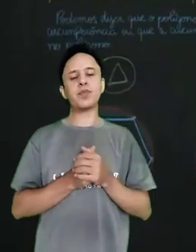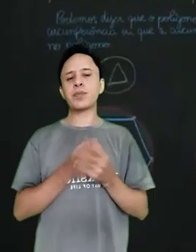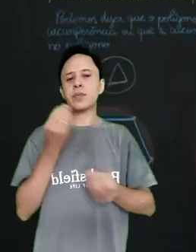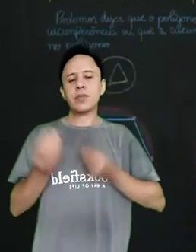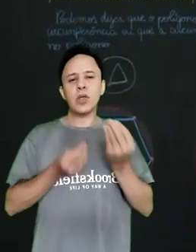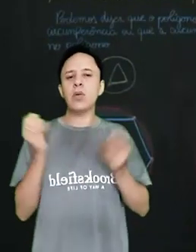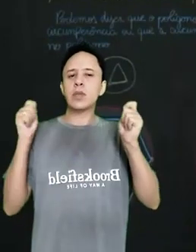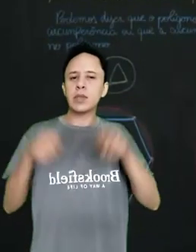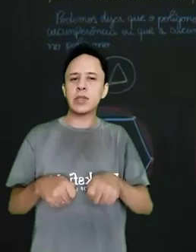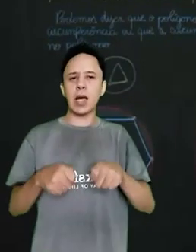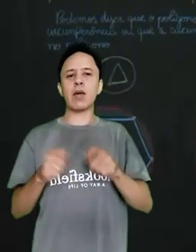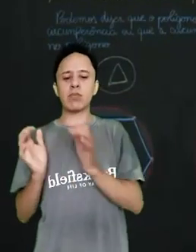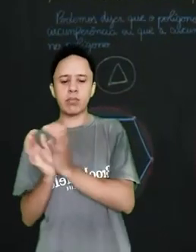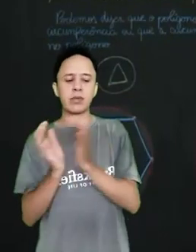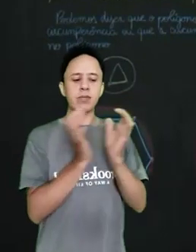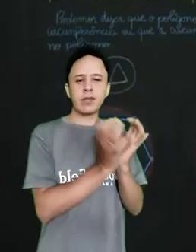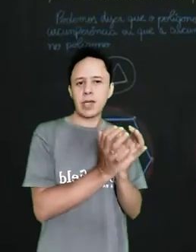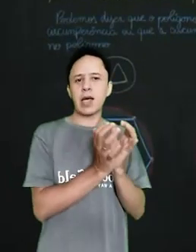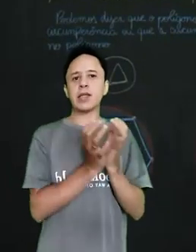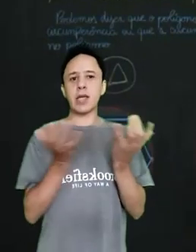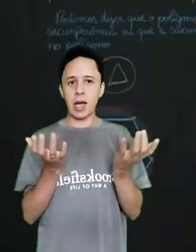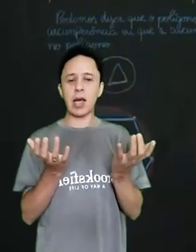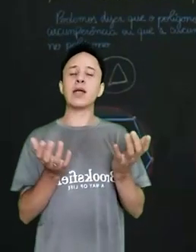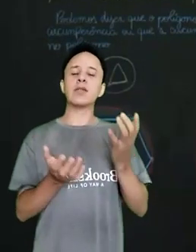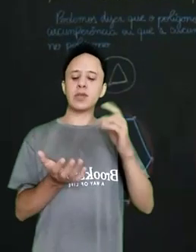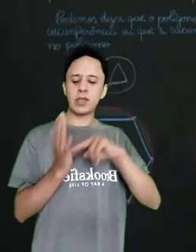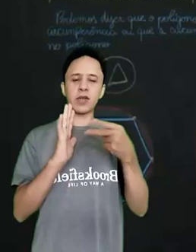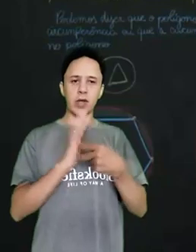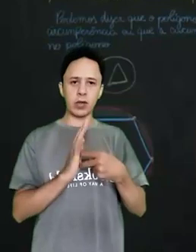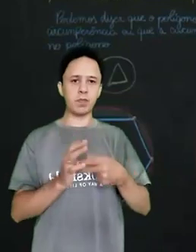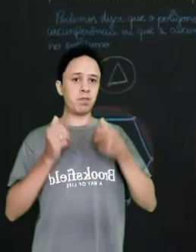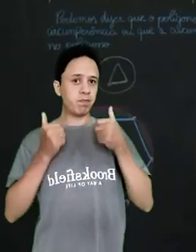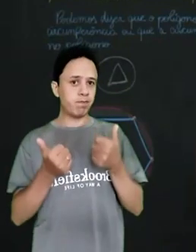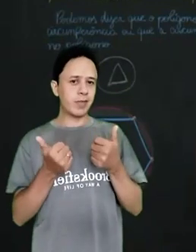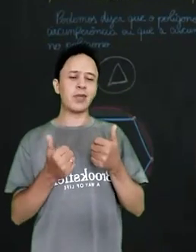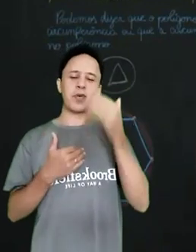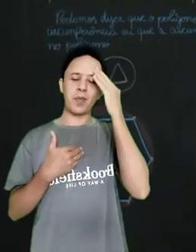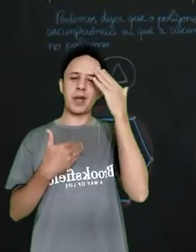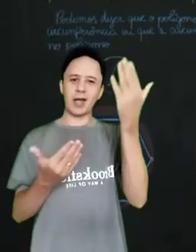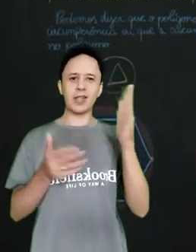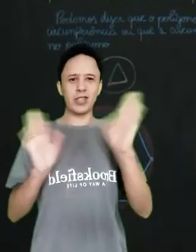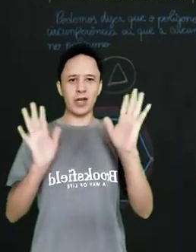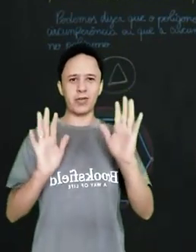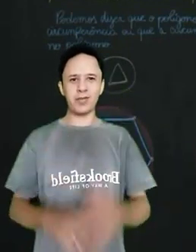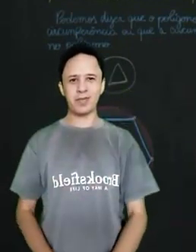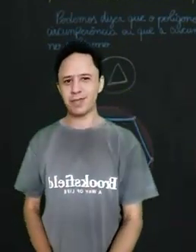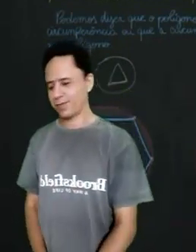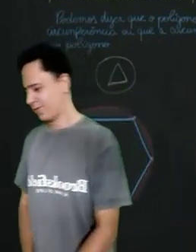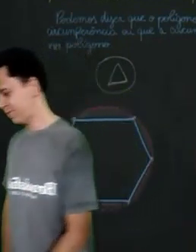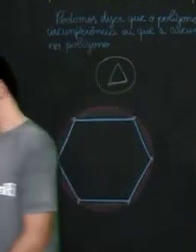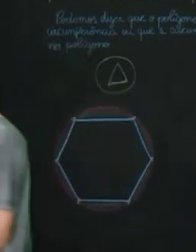e como elas podem ser classificadas em relação a essas definições. Sendo assim, então, muito obrigado e tchau.